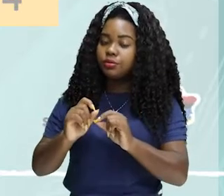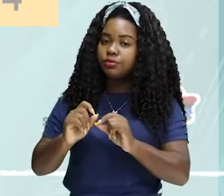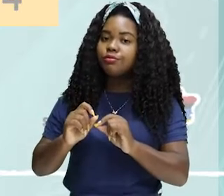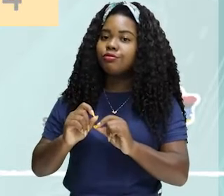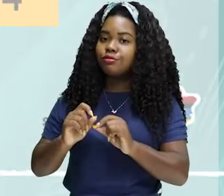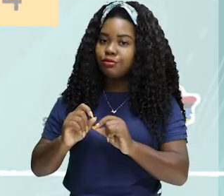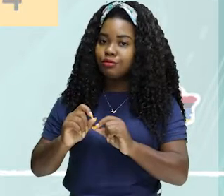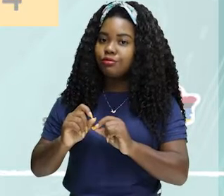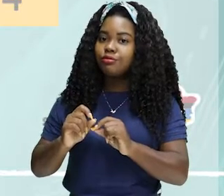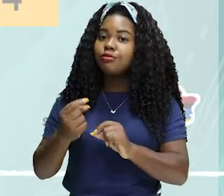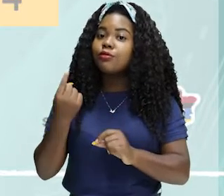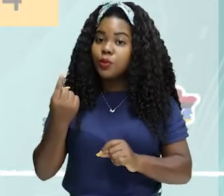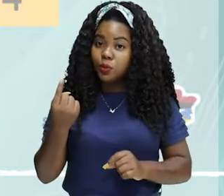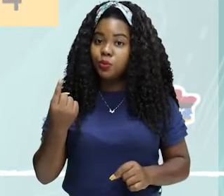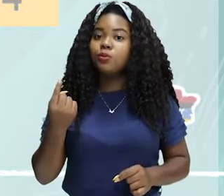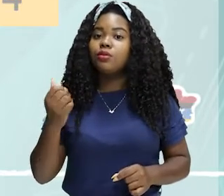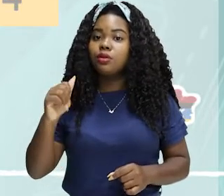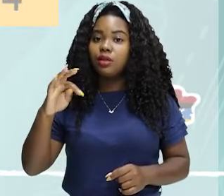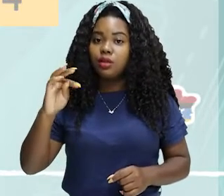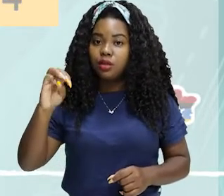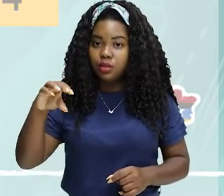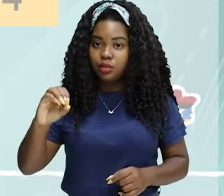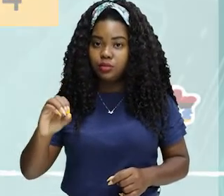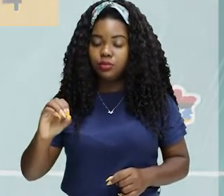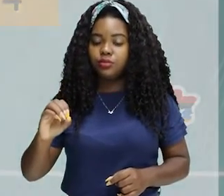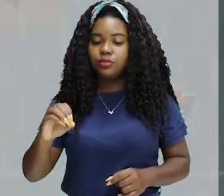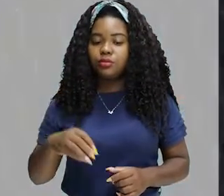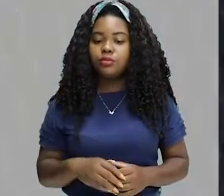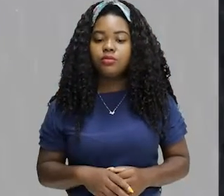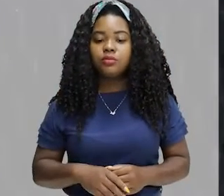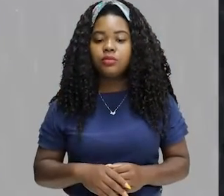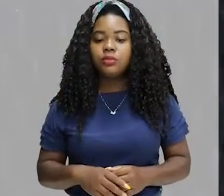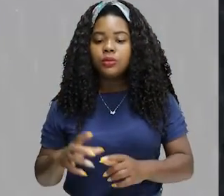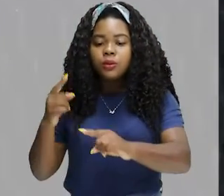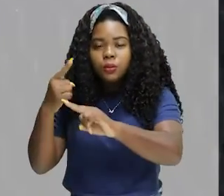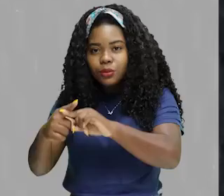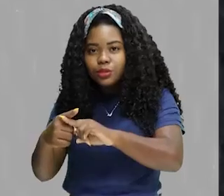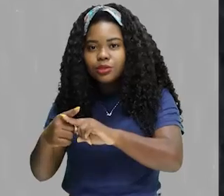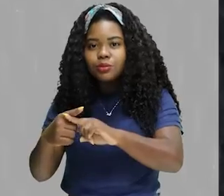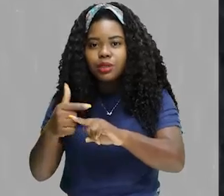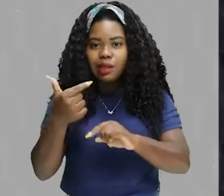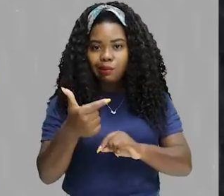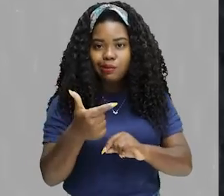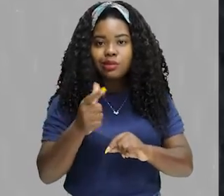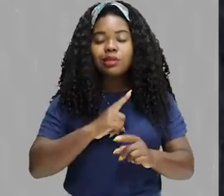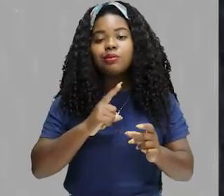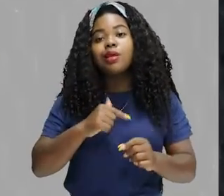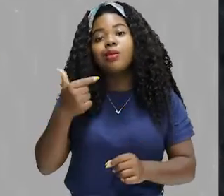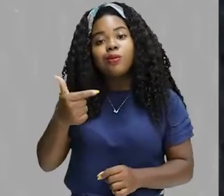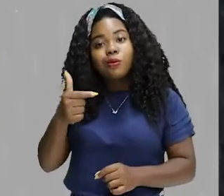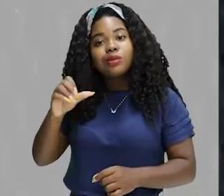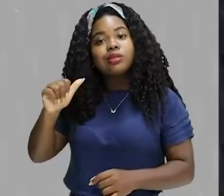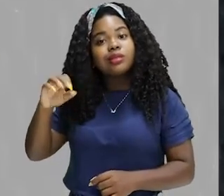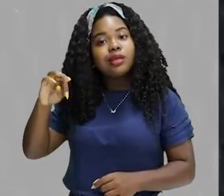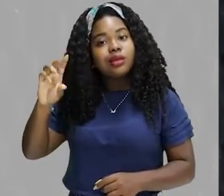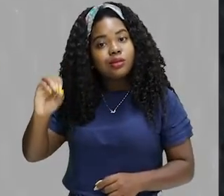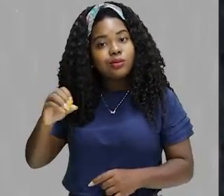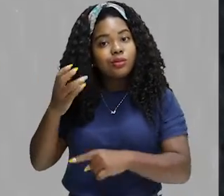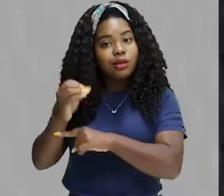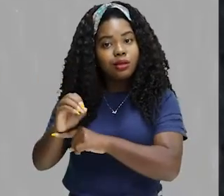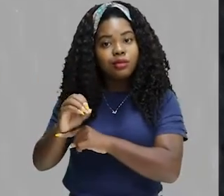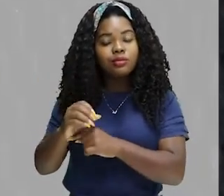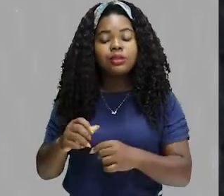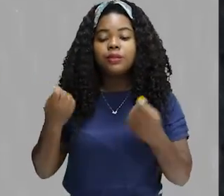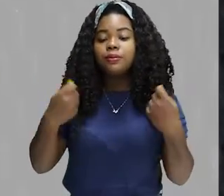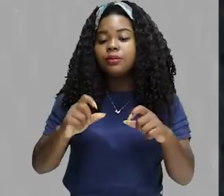ter um átomo de oxigênio. Então, multiplicando por 2, eu vou ter 2 átomos de oxigênio. Então,